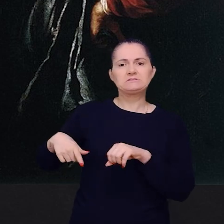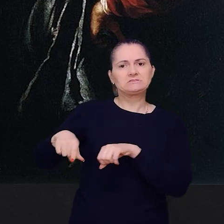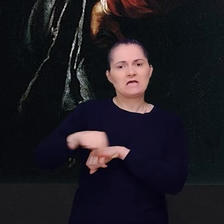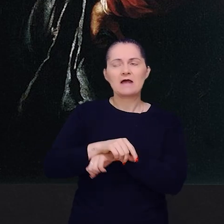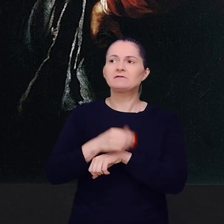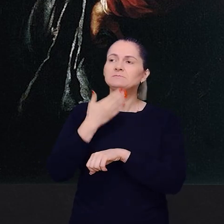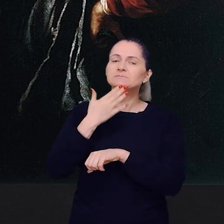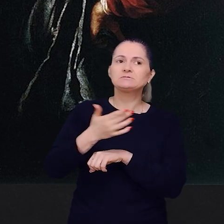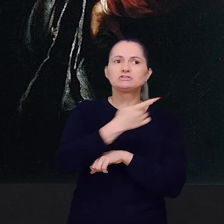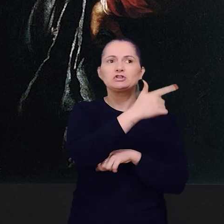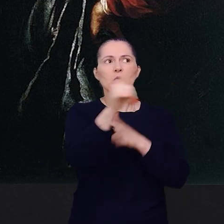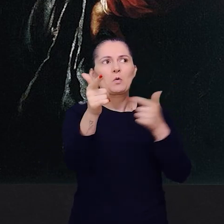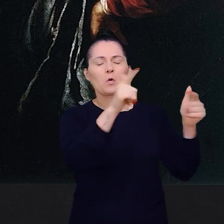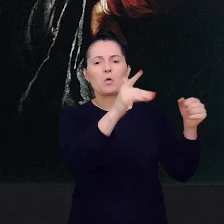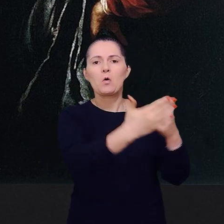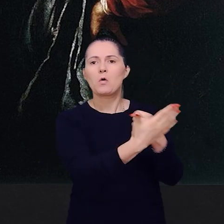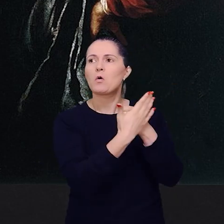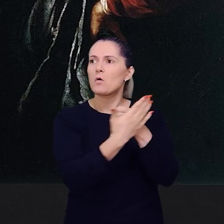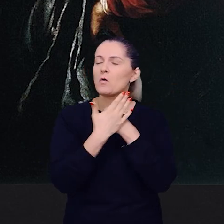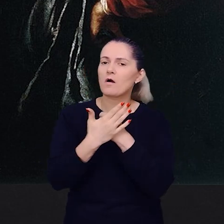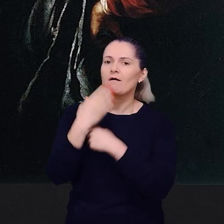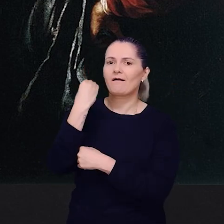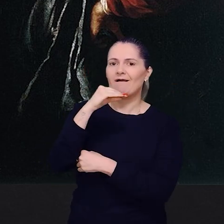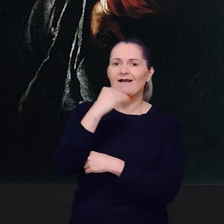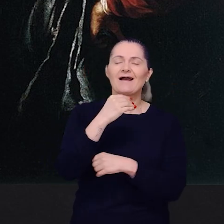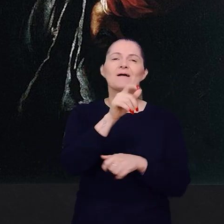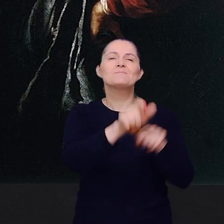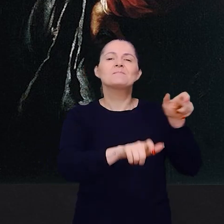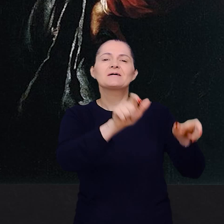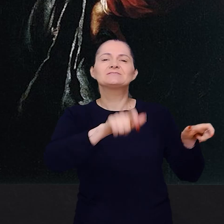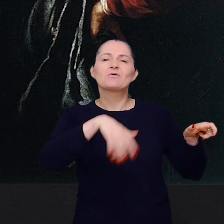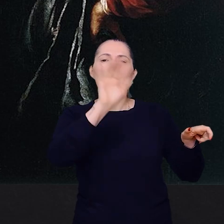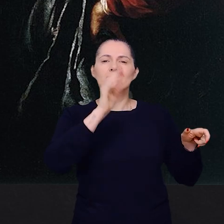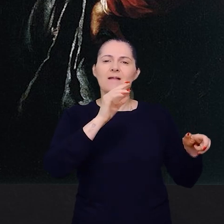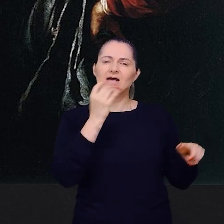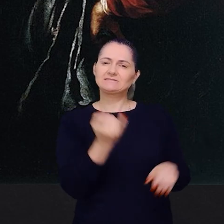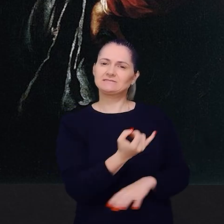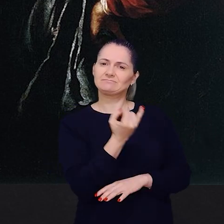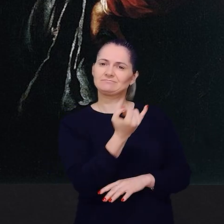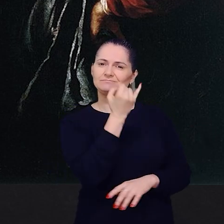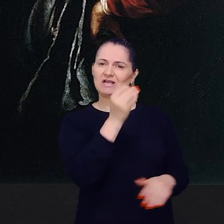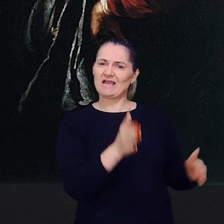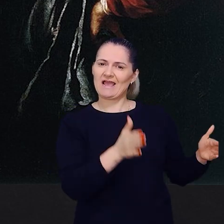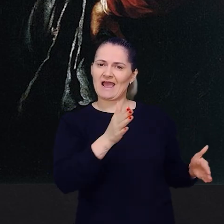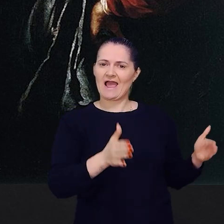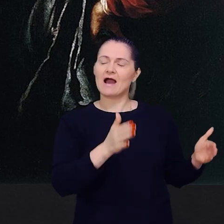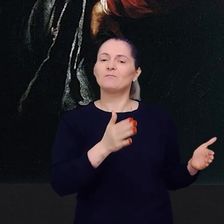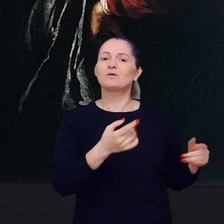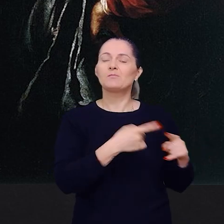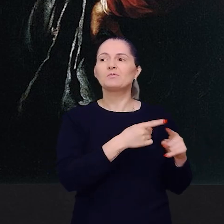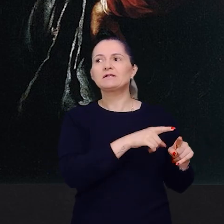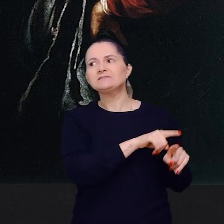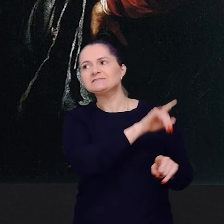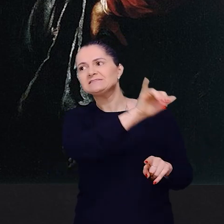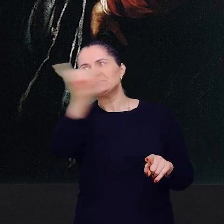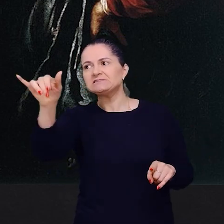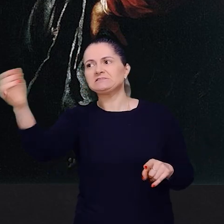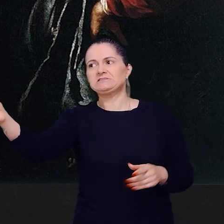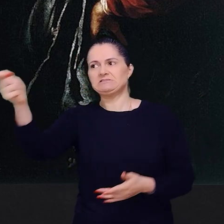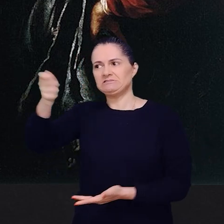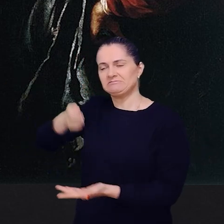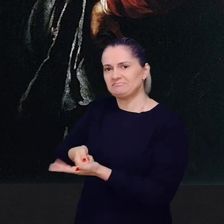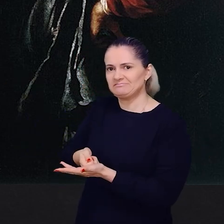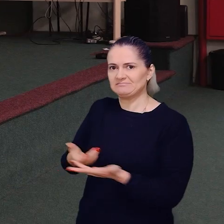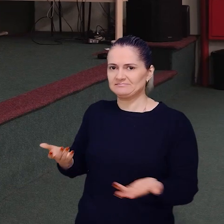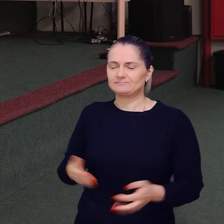argumentar com outras pessoas notáveis daquela sociedade para tentar conseguir receber